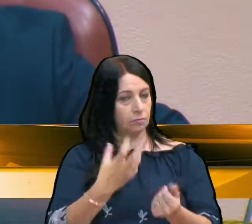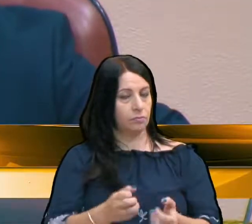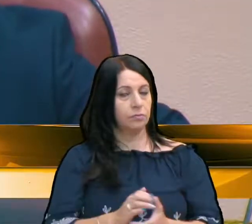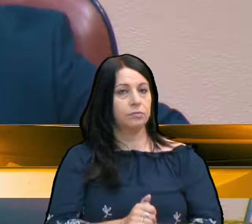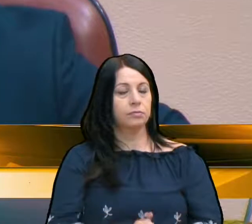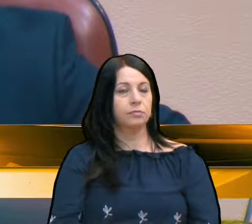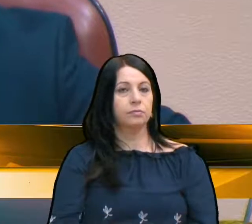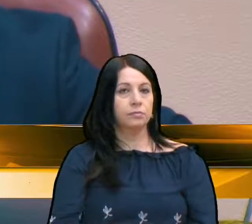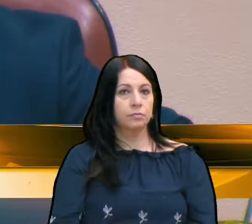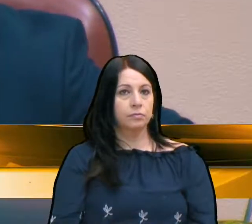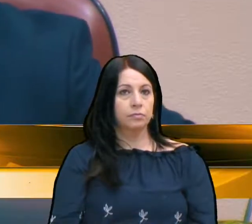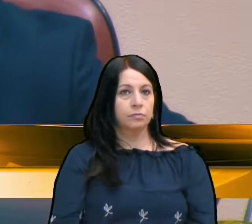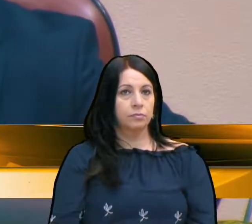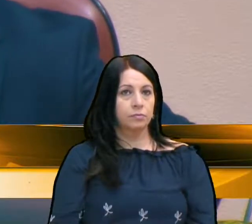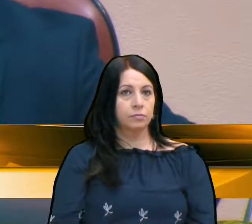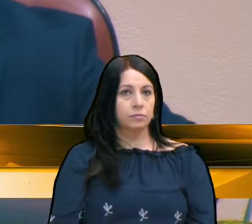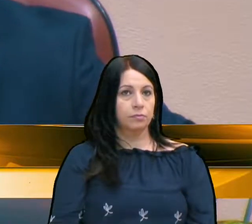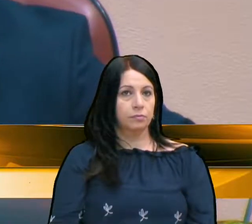favorável.